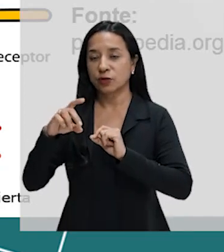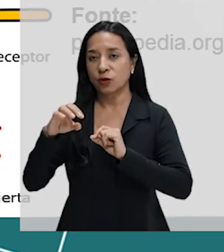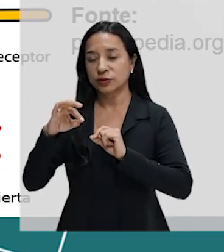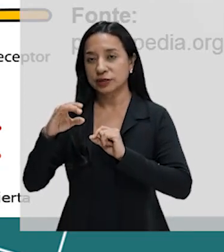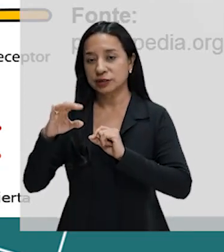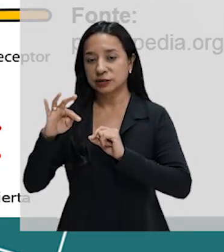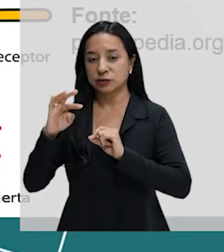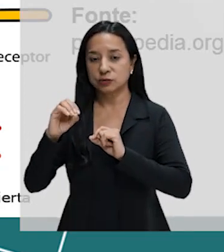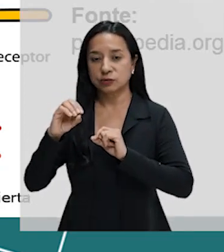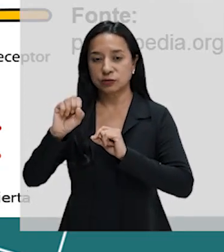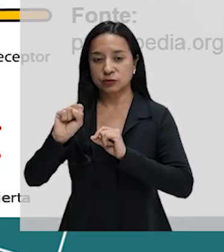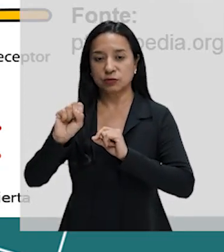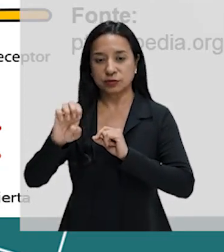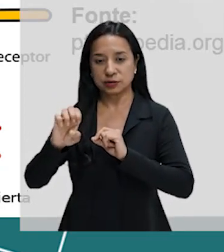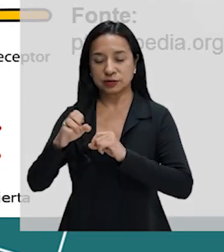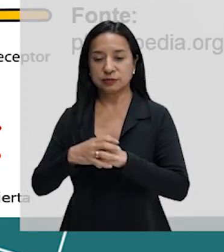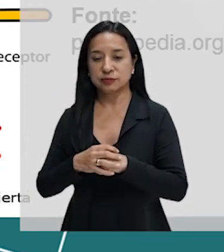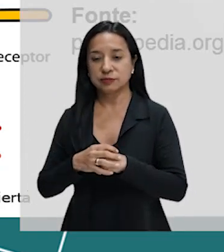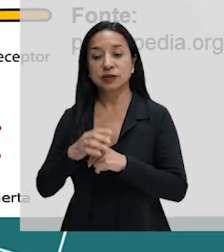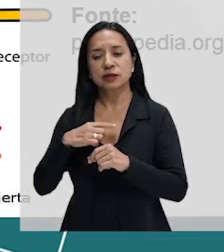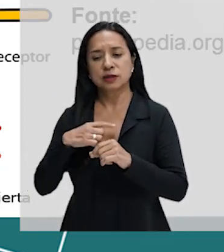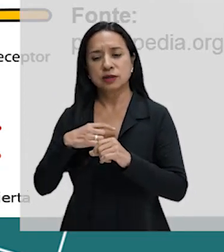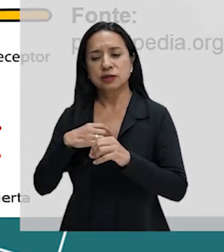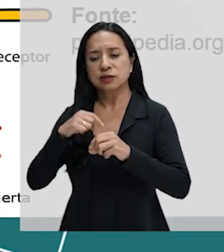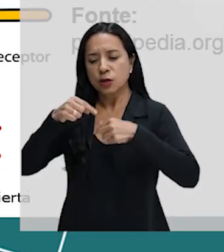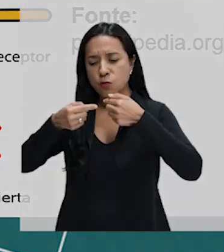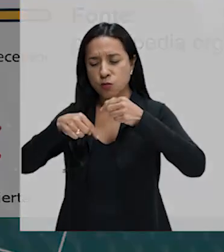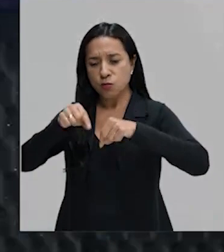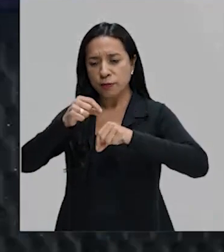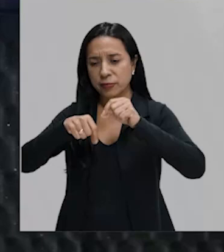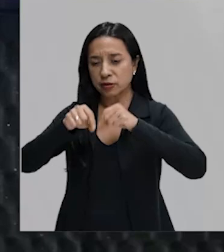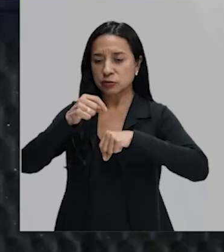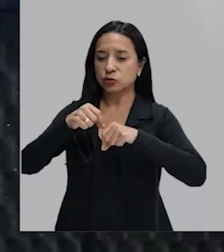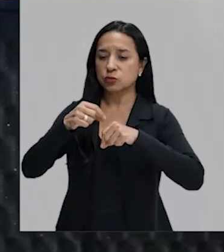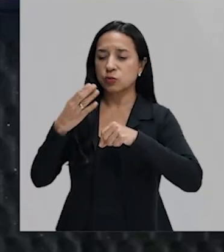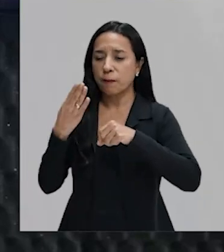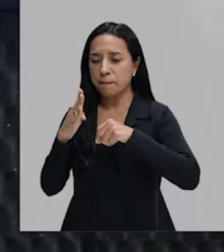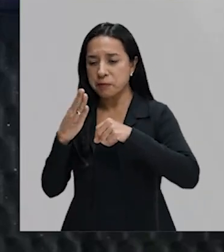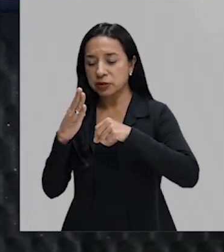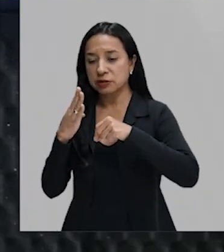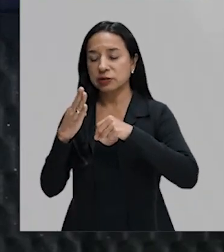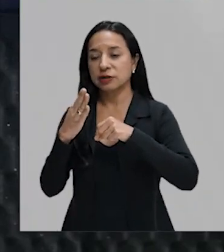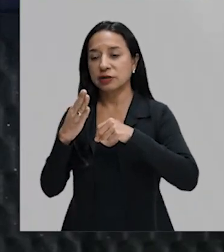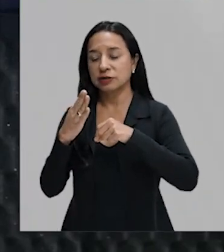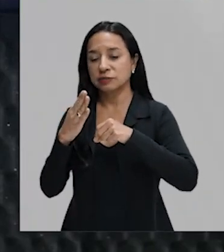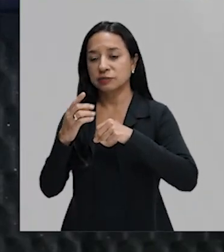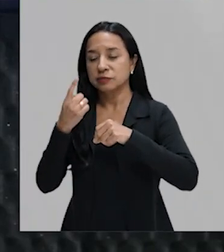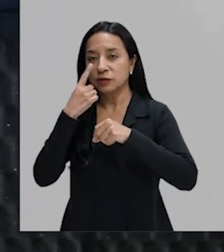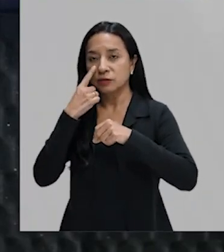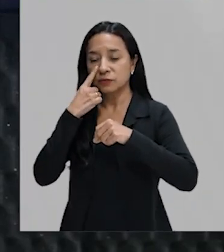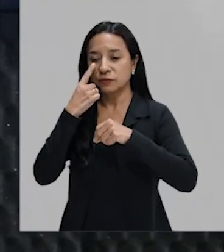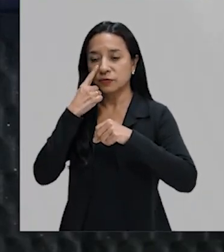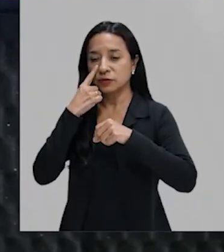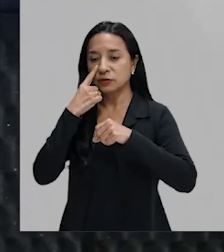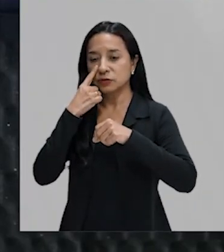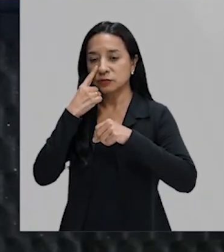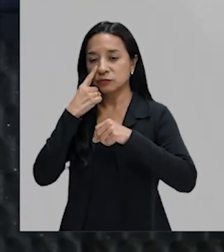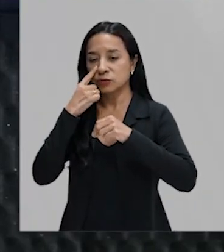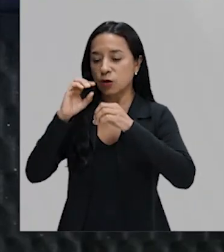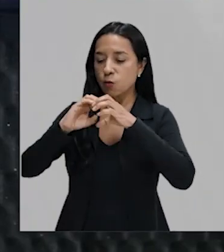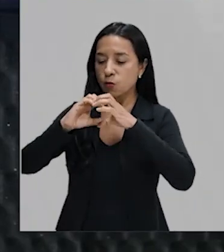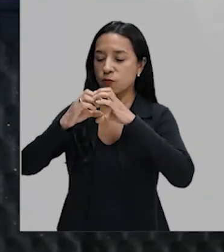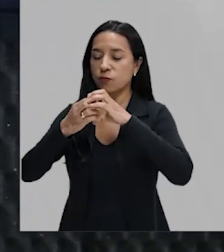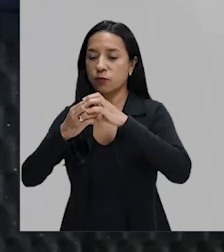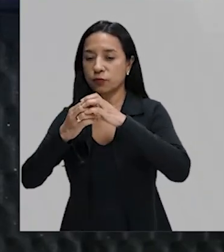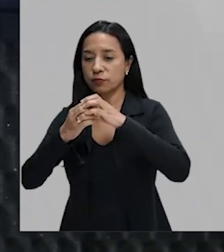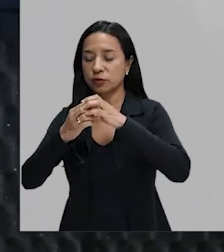Por exemplo, eu tenho aqui uma partícula grande, como uma bactéria. Veja, essa partícula aqui ela vai sofrer o